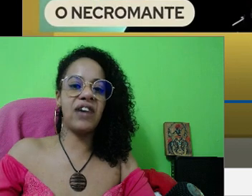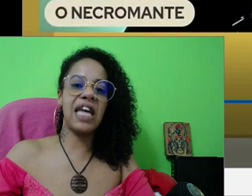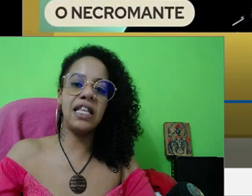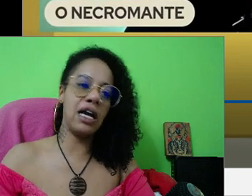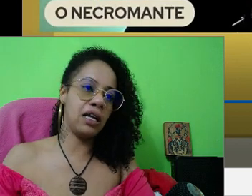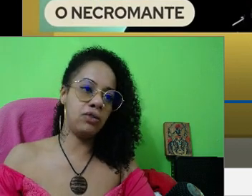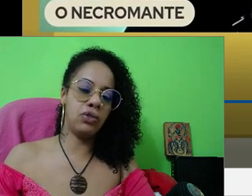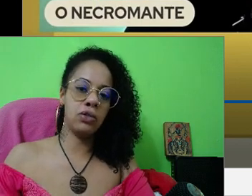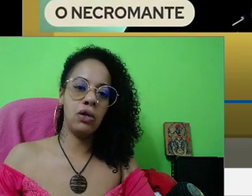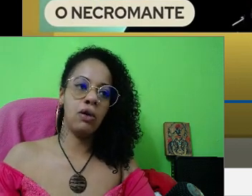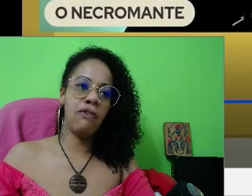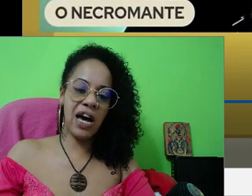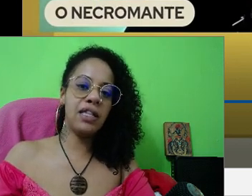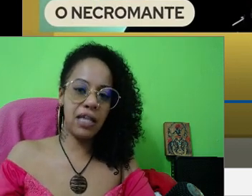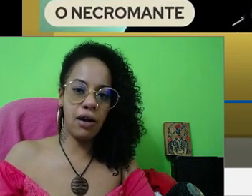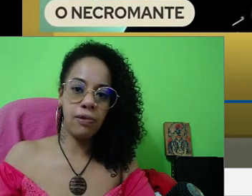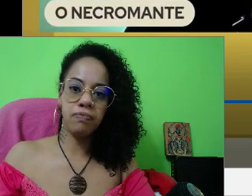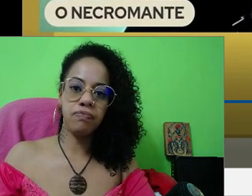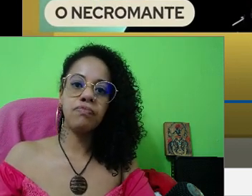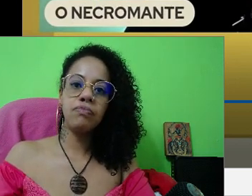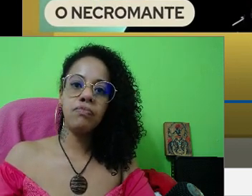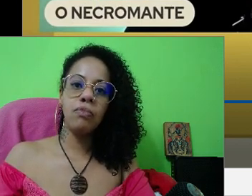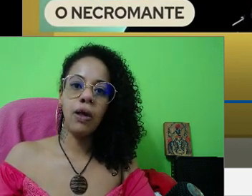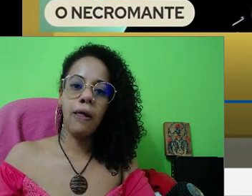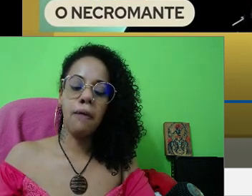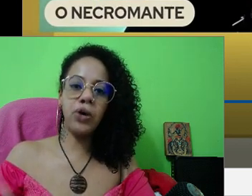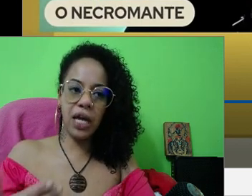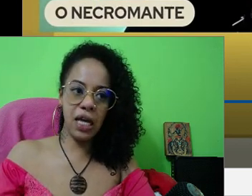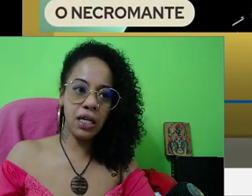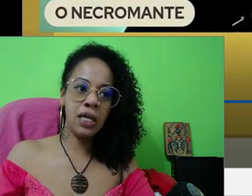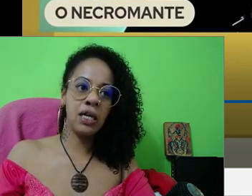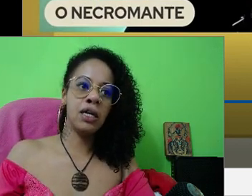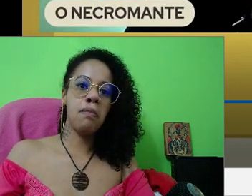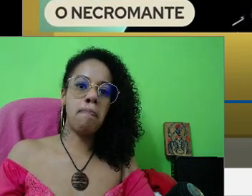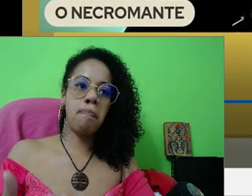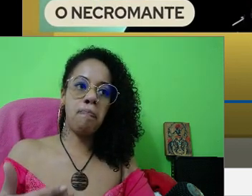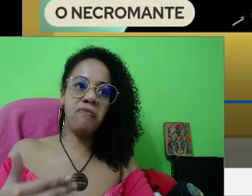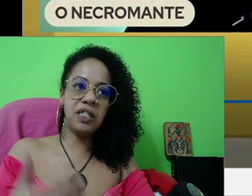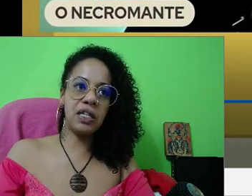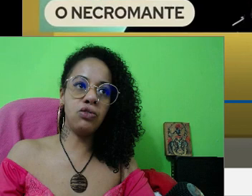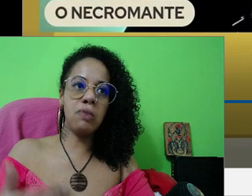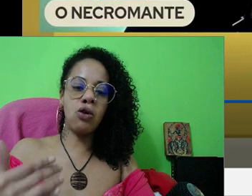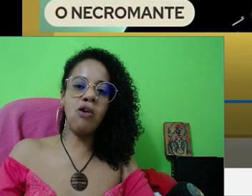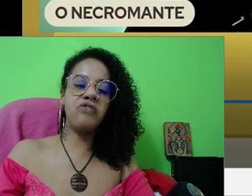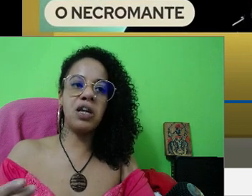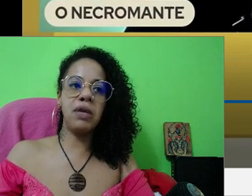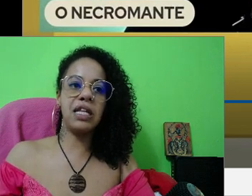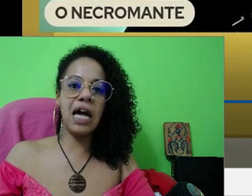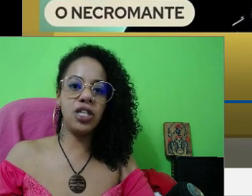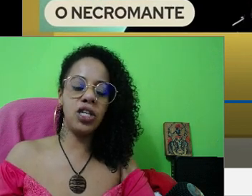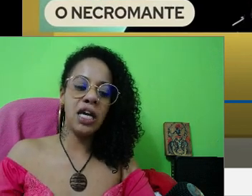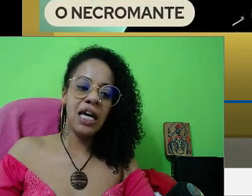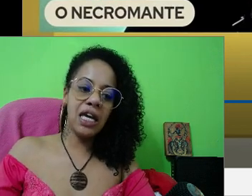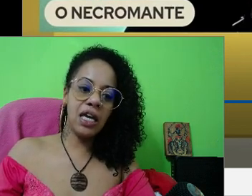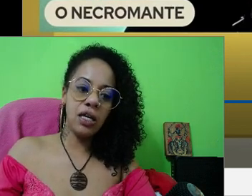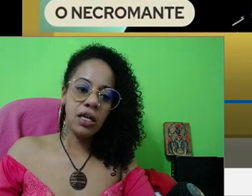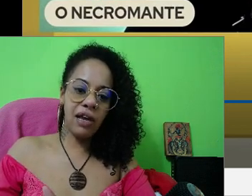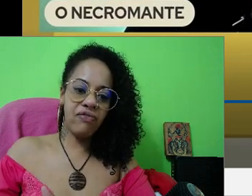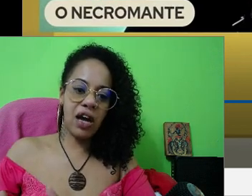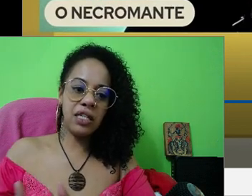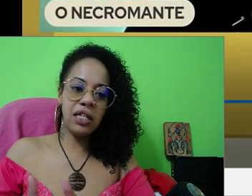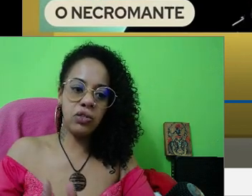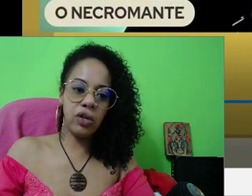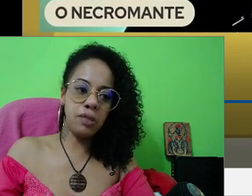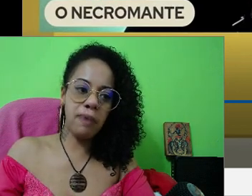ato sim e vai ter atos vai ter porém visando uma governabilidade e